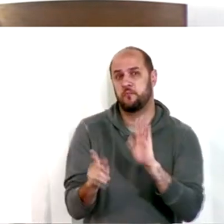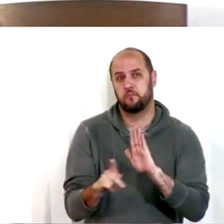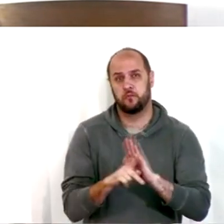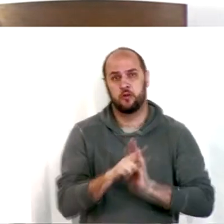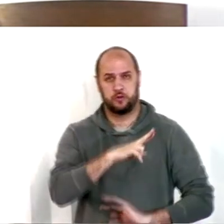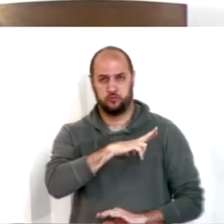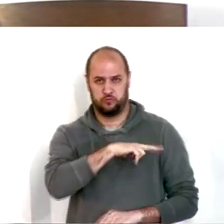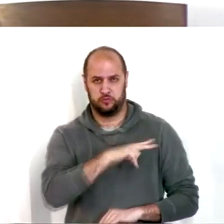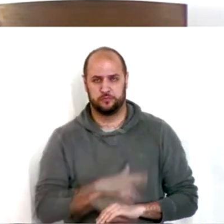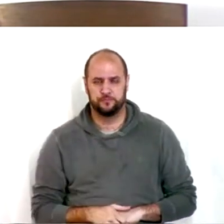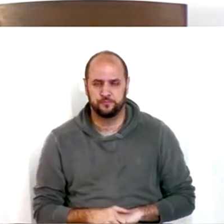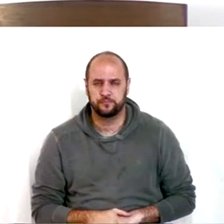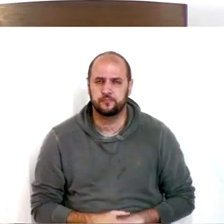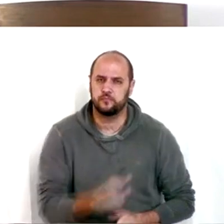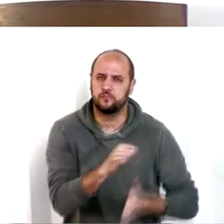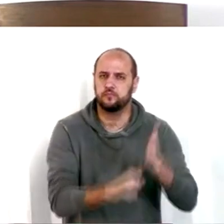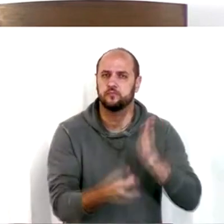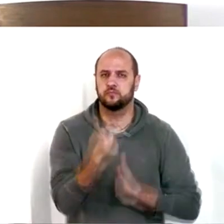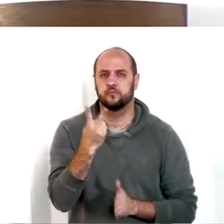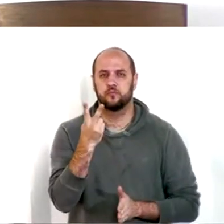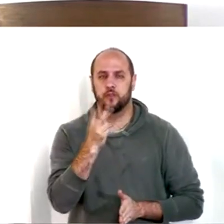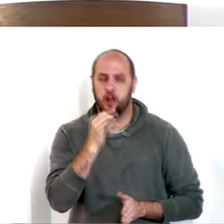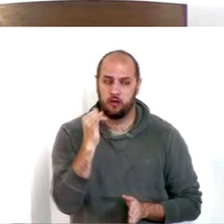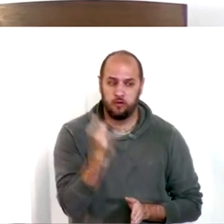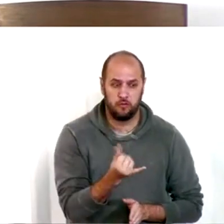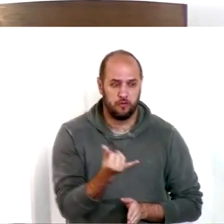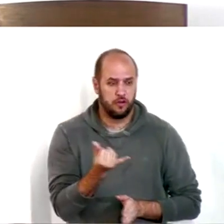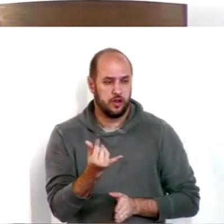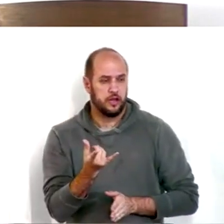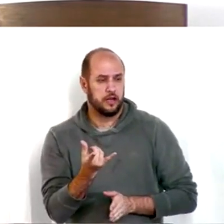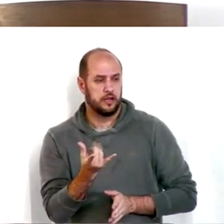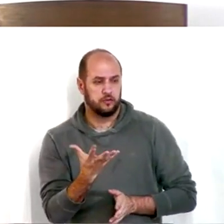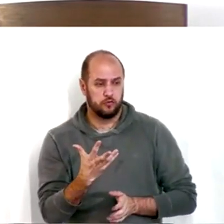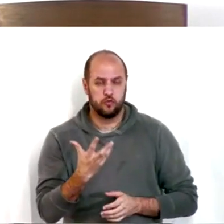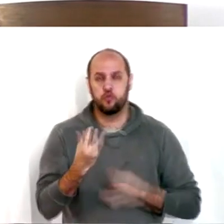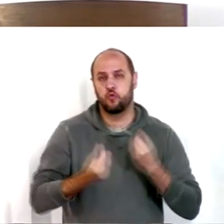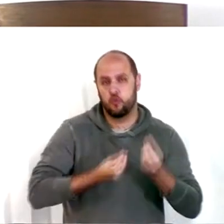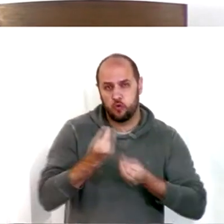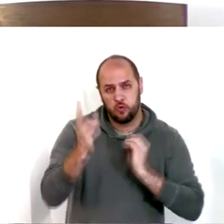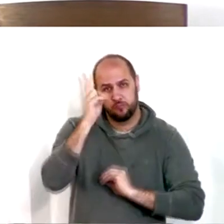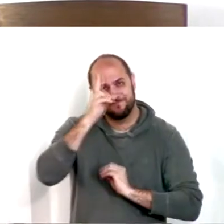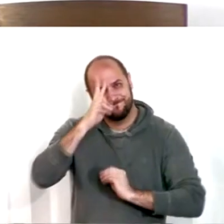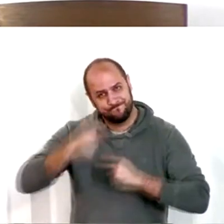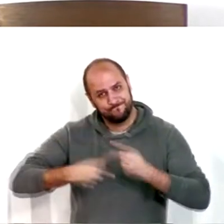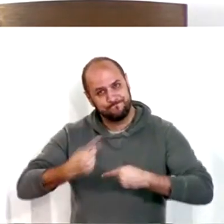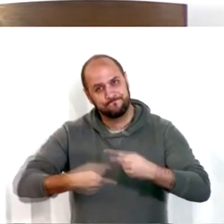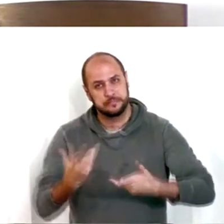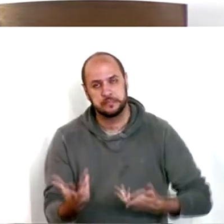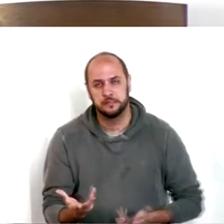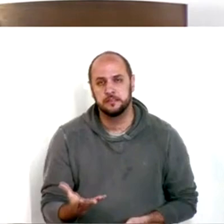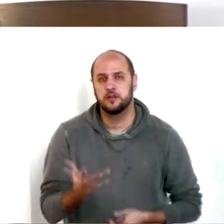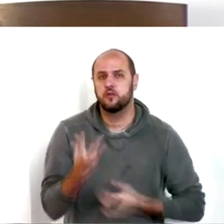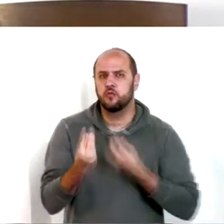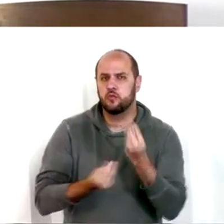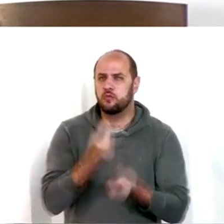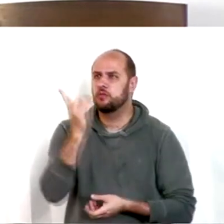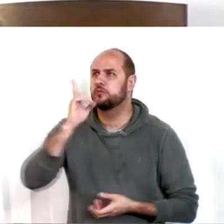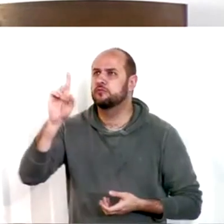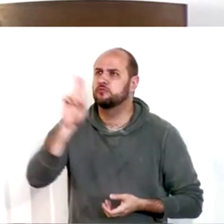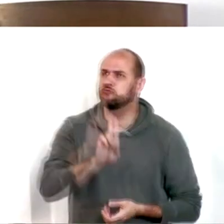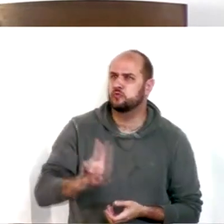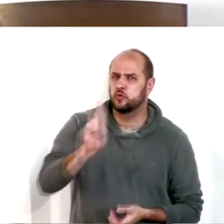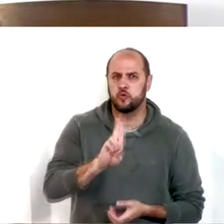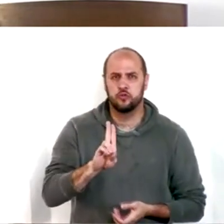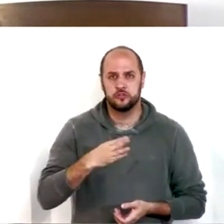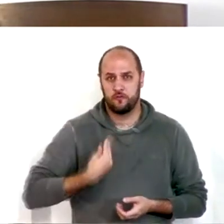Noemi. O capítulo 2 então nos traz um desenvolvimento dessa história e do modo como Deus usa